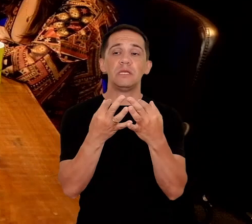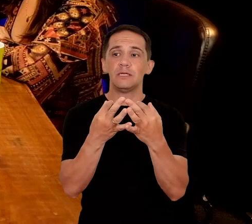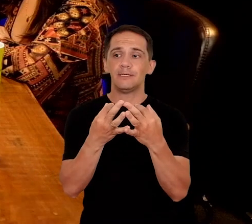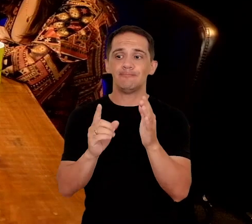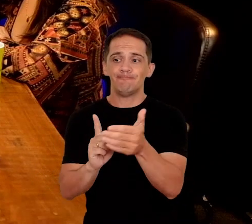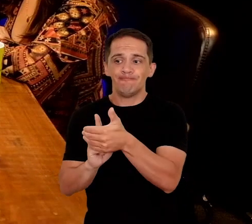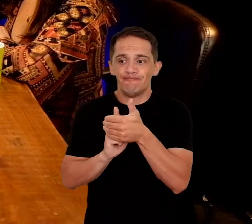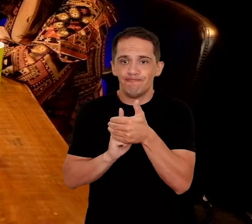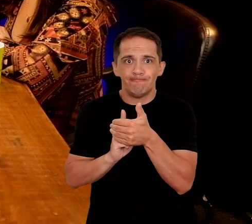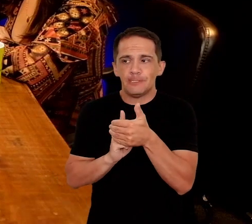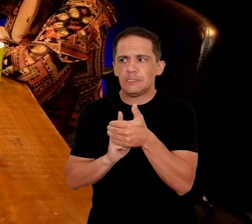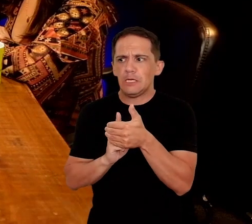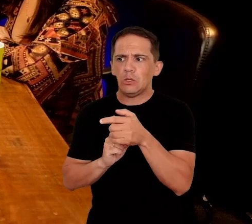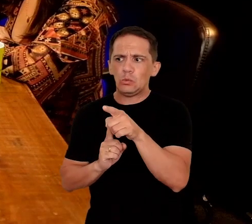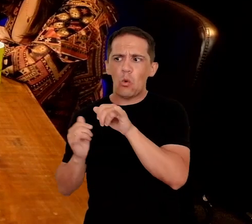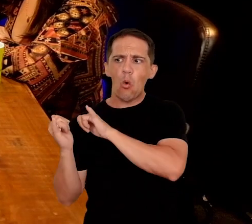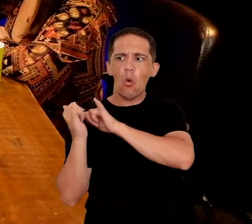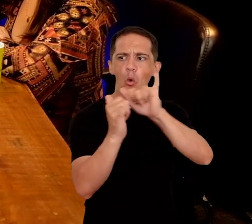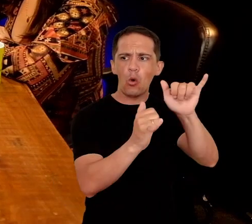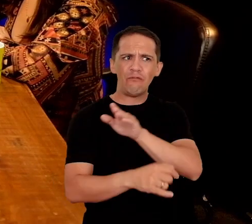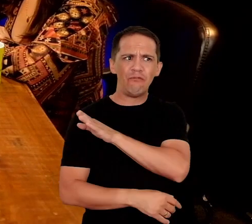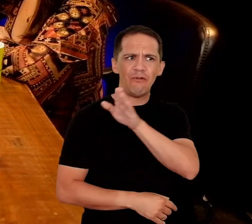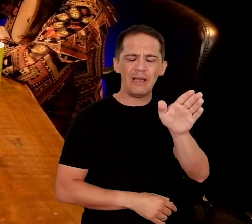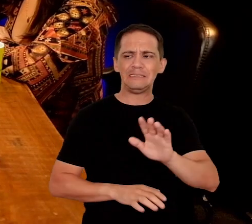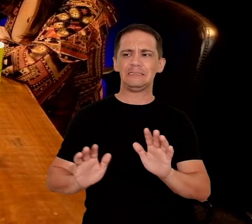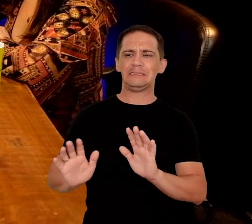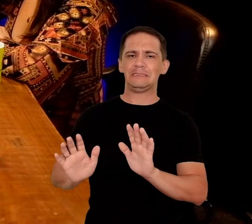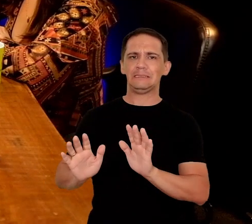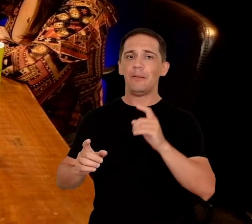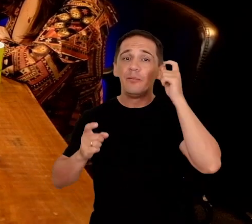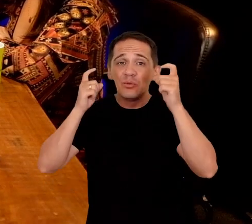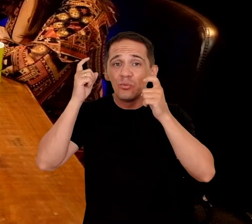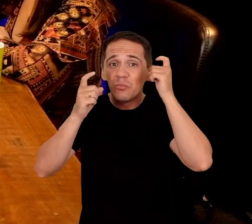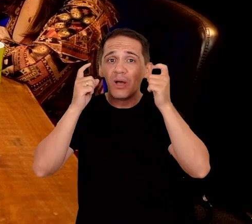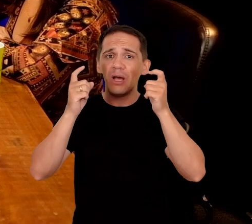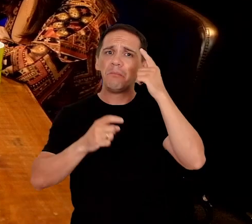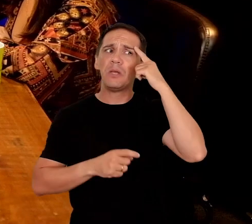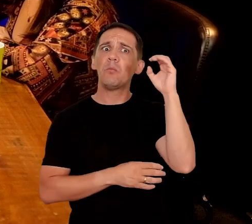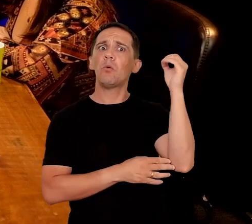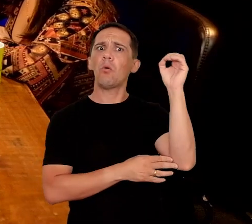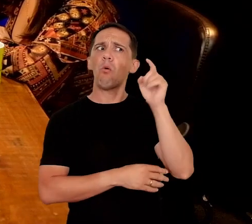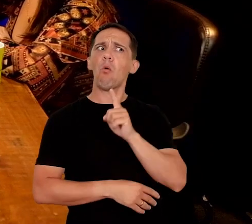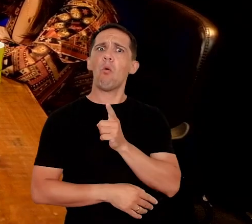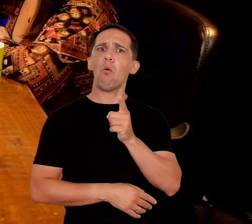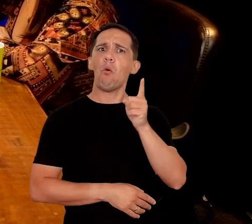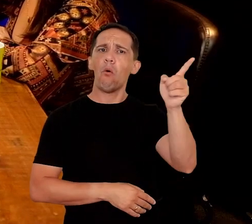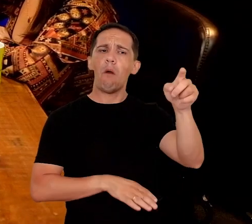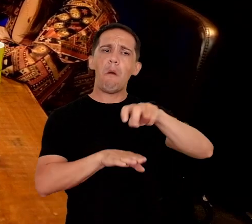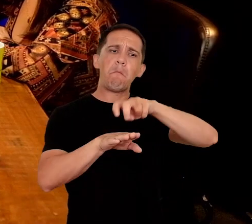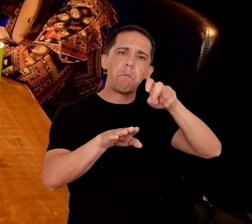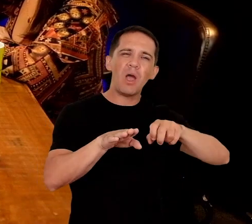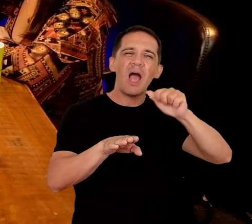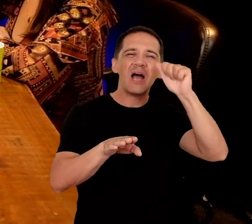não vou pagar uma van, mas vai de ônibus. Qual é o pai que às vezes vai deixar o filho ir para Porto Alegre lá, descer na Cis